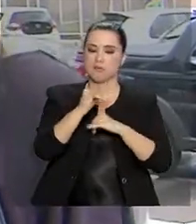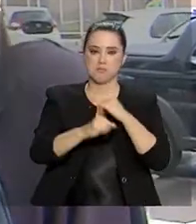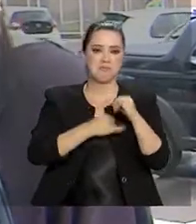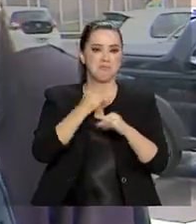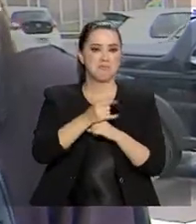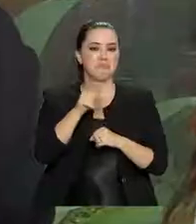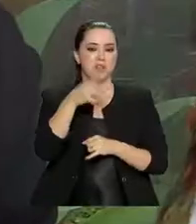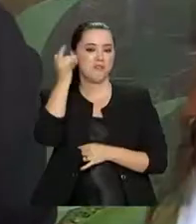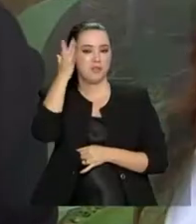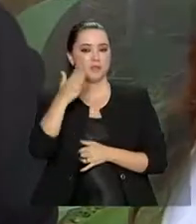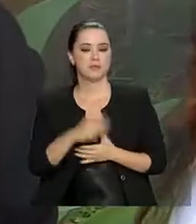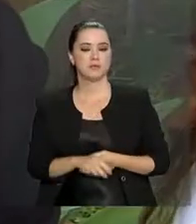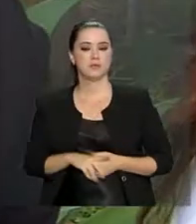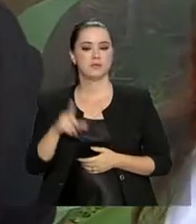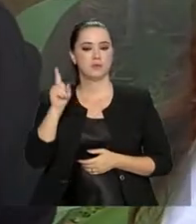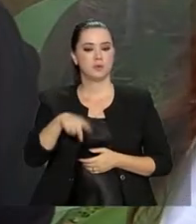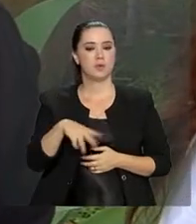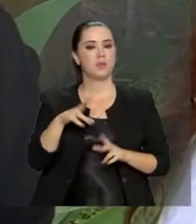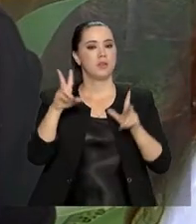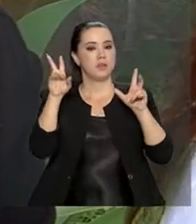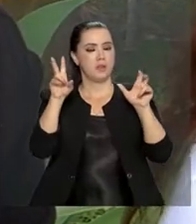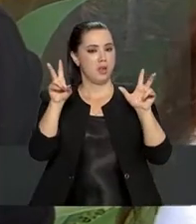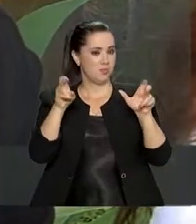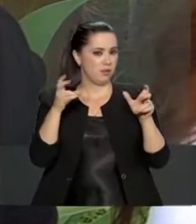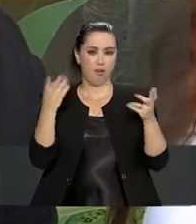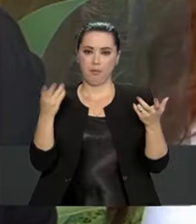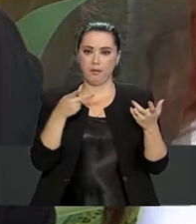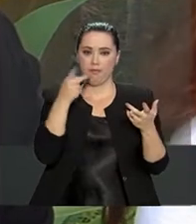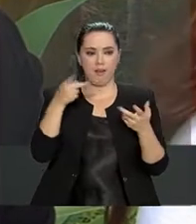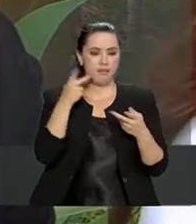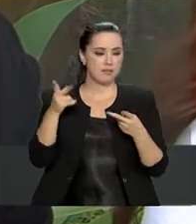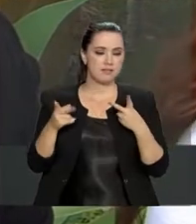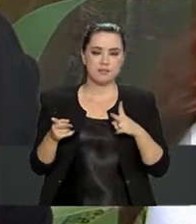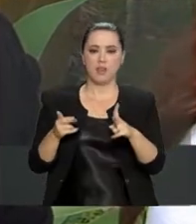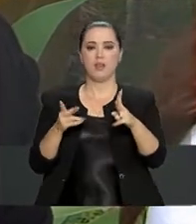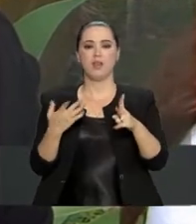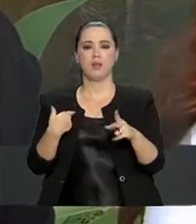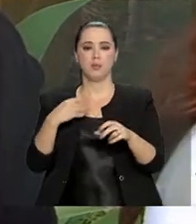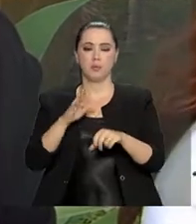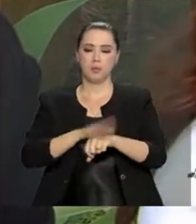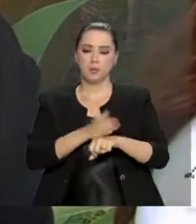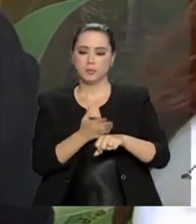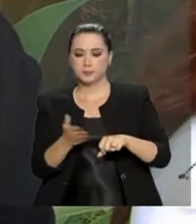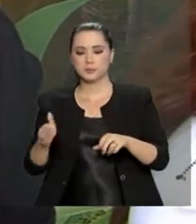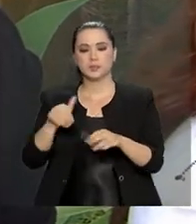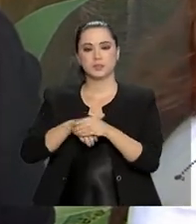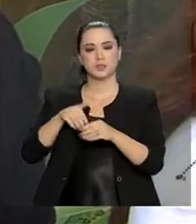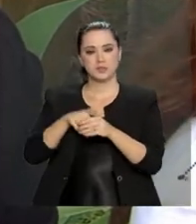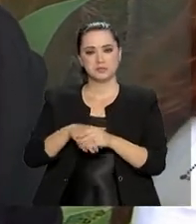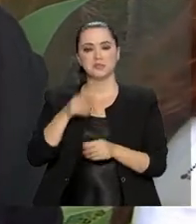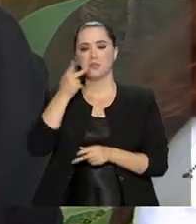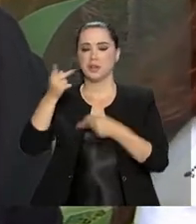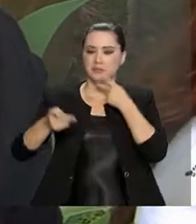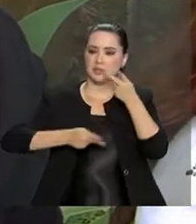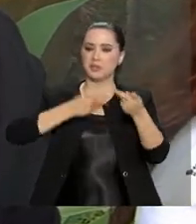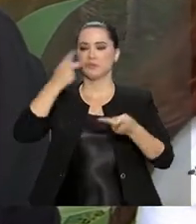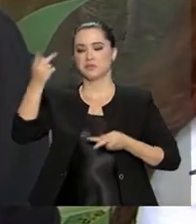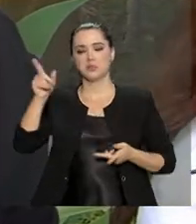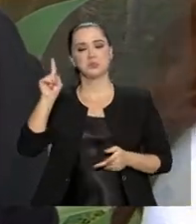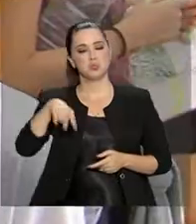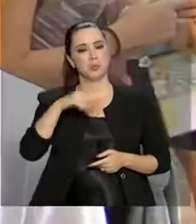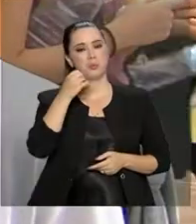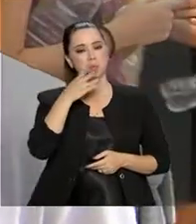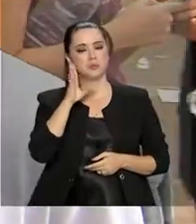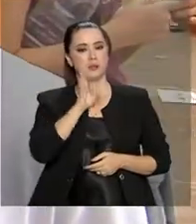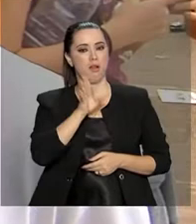que foi bem mais fácil. É um tema assim que só se fala nisso, principalmente no período eleitoral, né? Isso foi muito comentado. É, eu achei